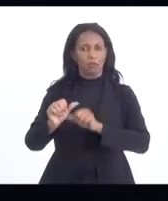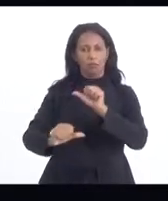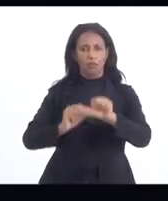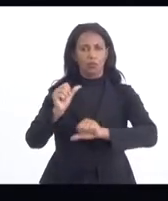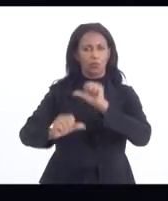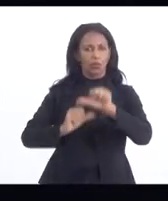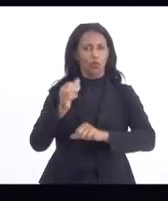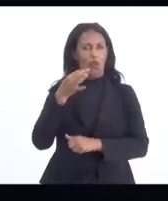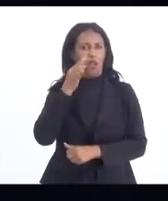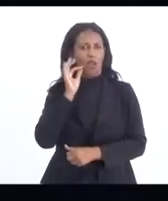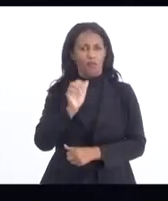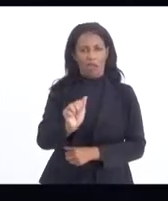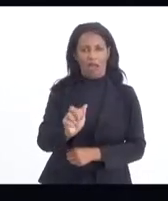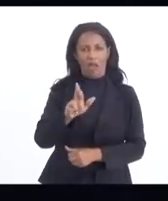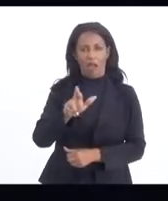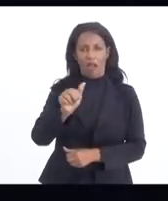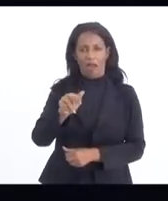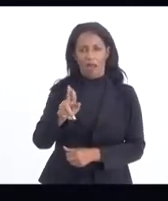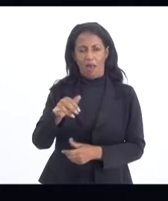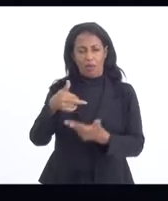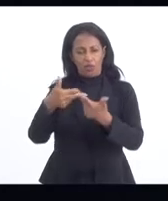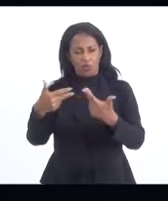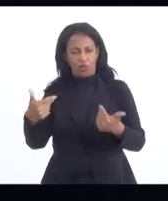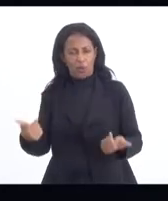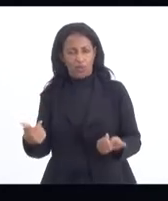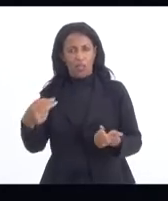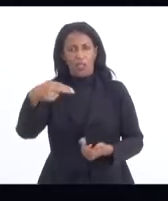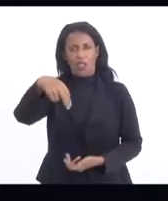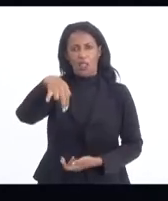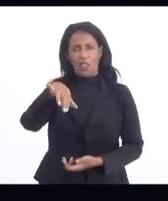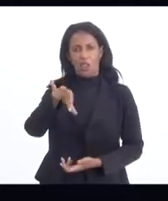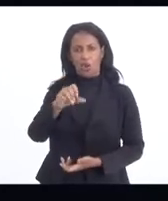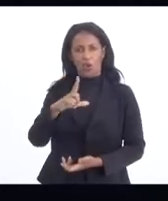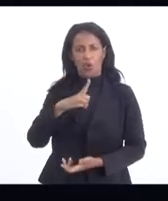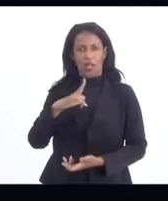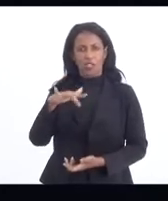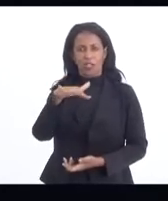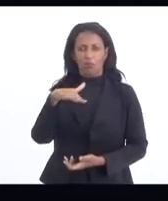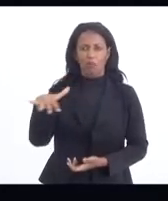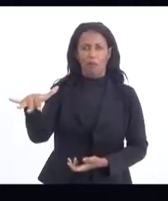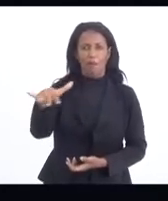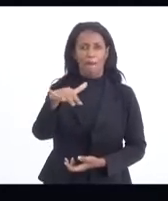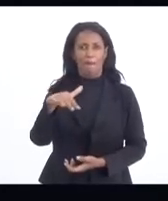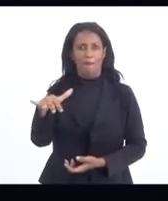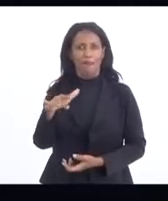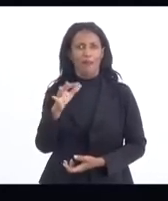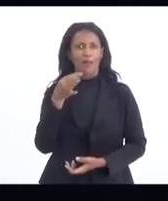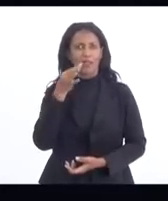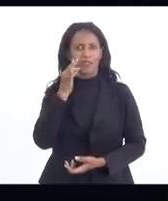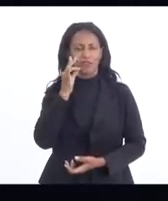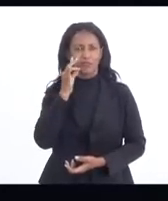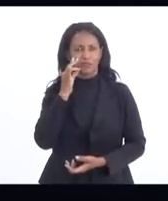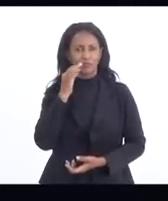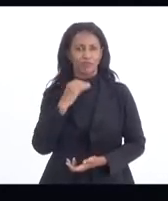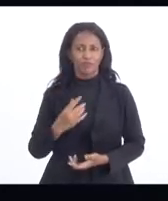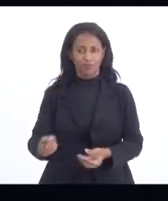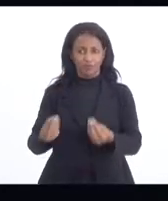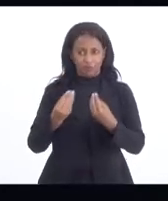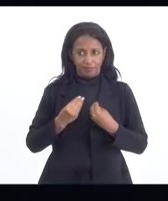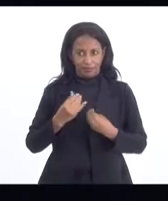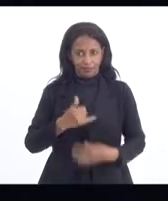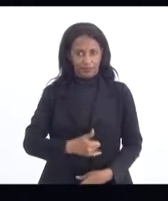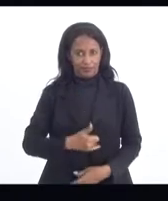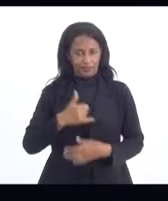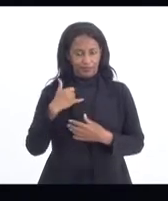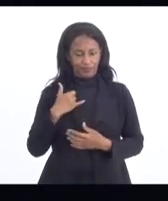arábica de mais qualidade. E o Noroeste Fluminense tem o maior parque cafeeiro do estado do Rio de Janeiro. E, para nosso orgulho,